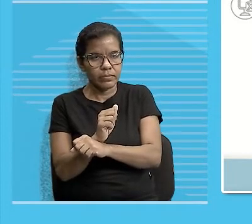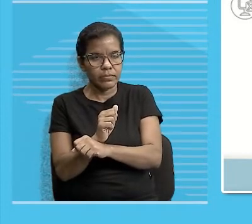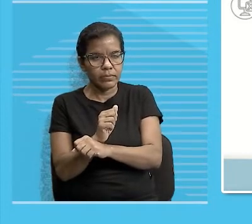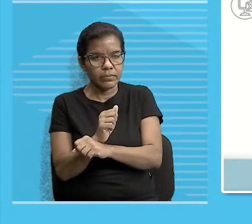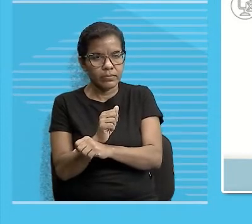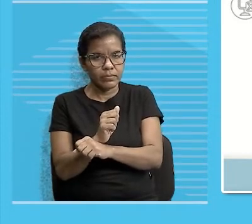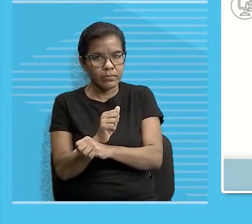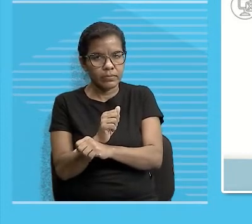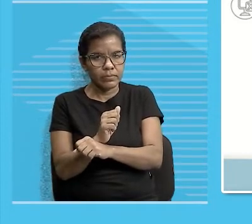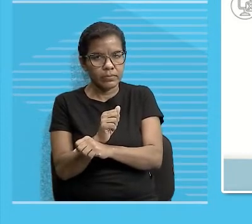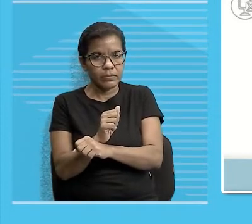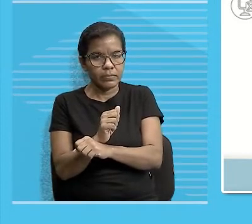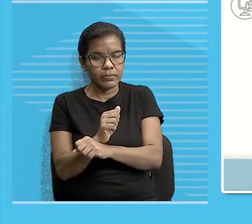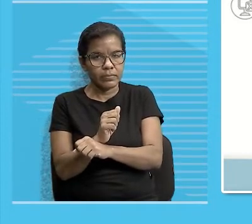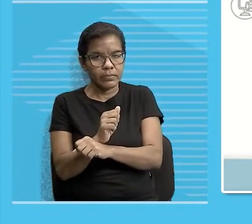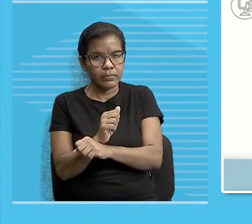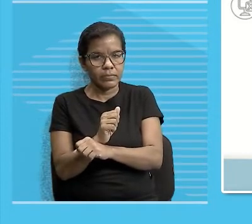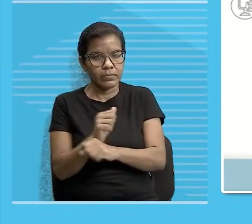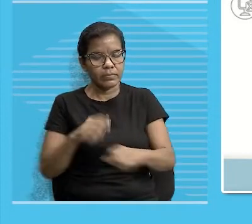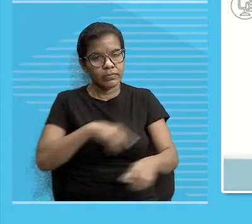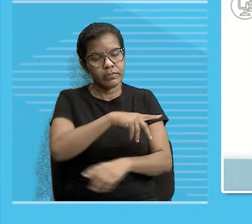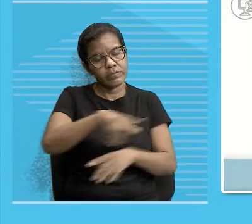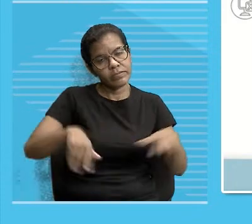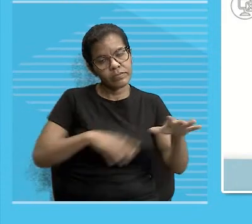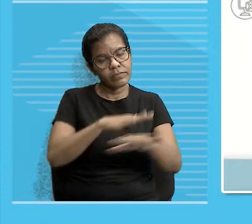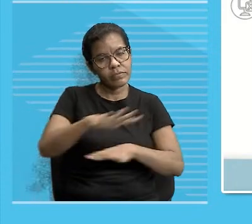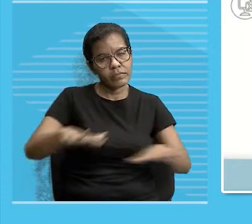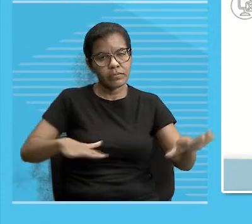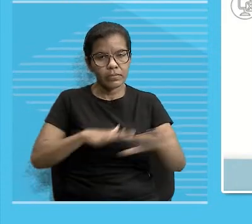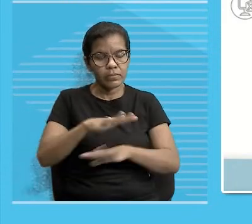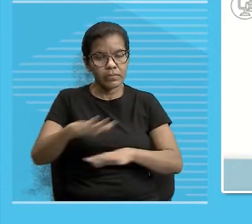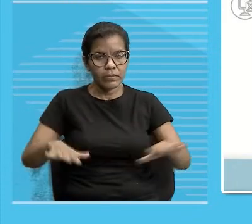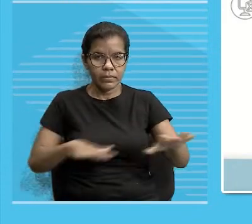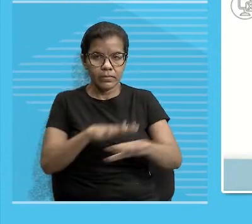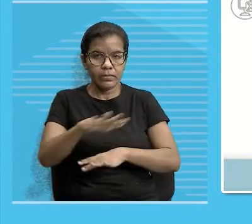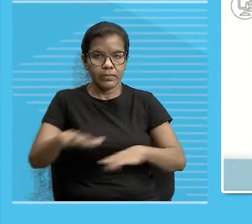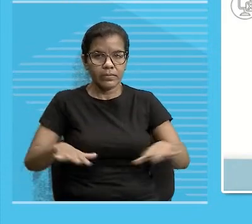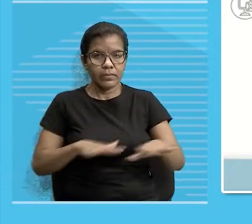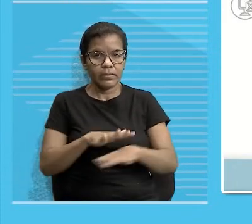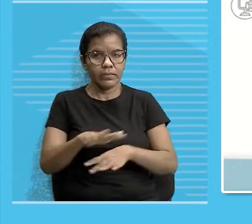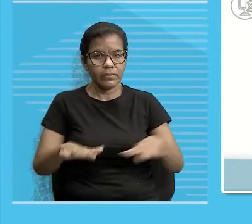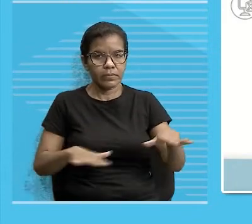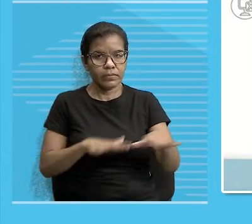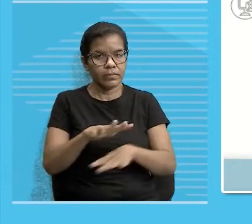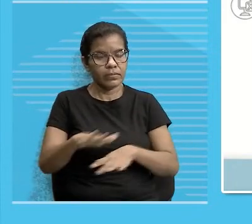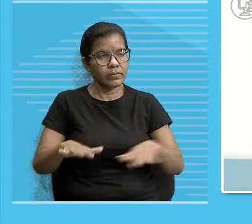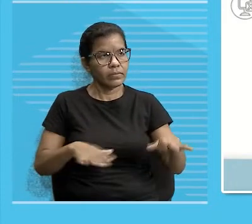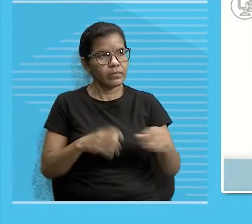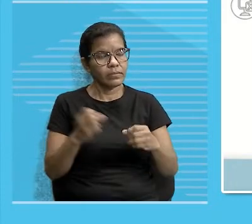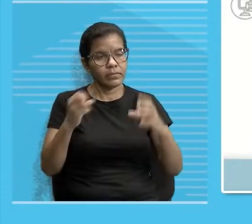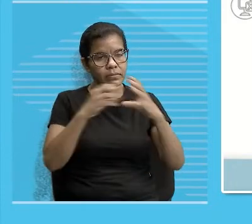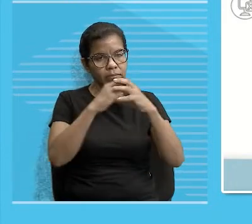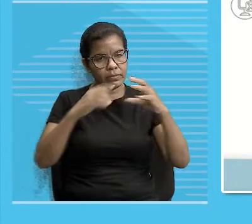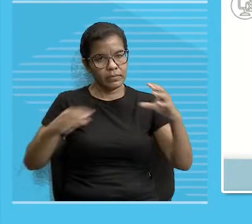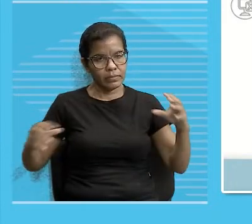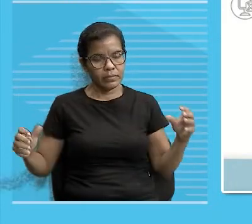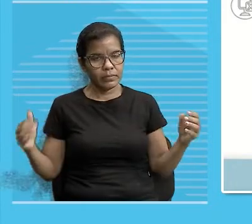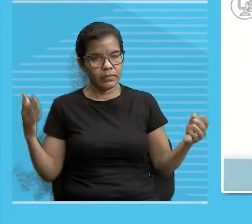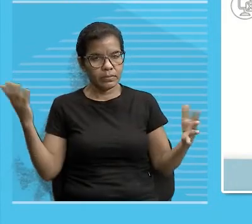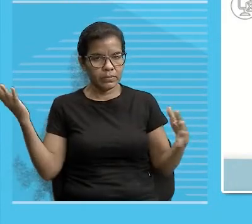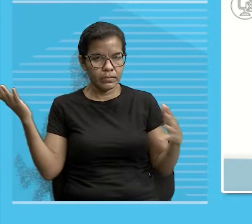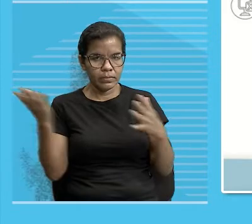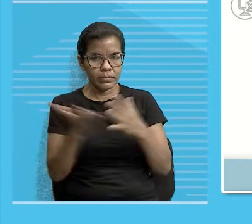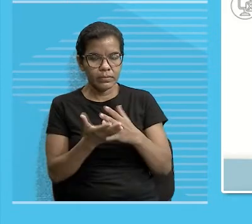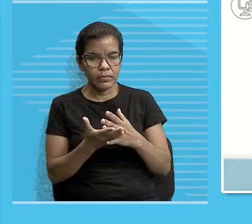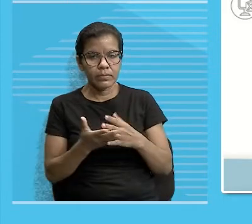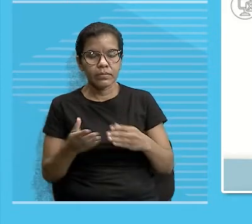Sugiram que estejam parados. Todos estão em movimento. Tá? Então, essa característica do barroco. Olha aí, ó, mais